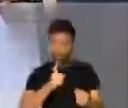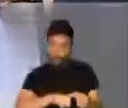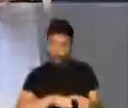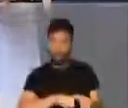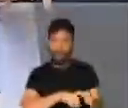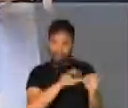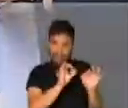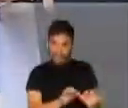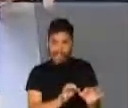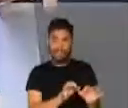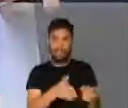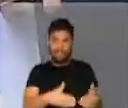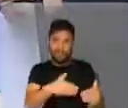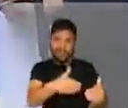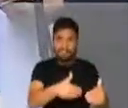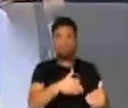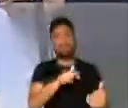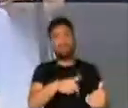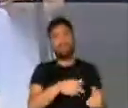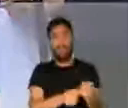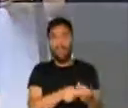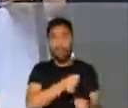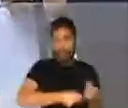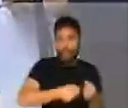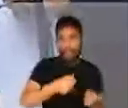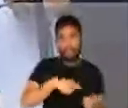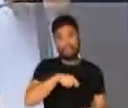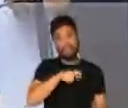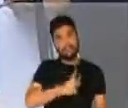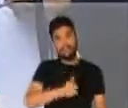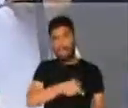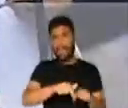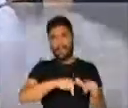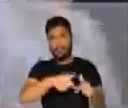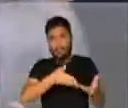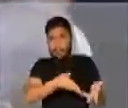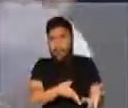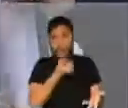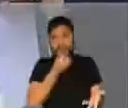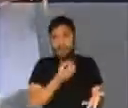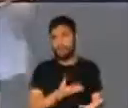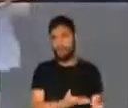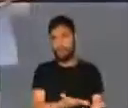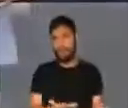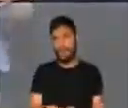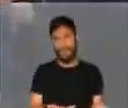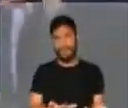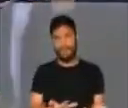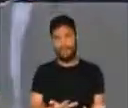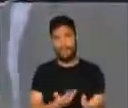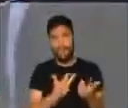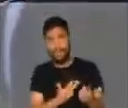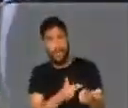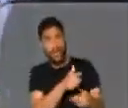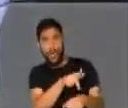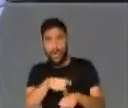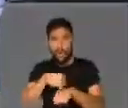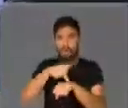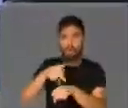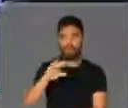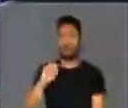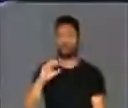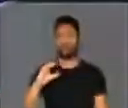para o seu leito de origem, que é no Ministério da Economia, onde sempre funcionou muito bem, a exemplo dos países da